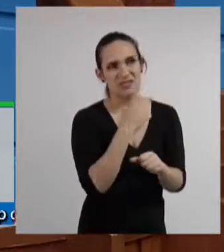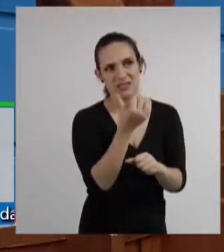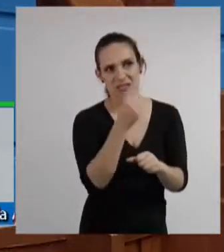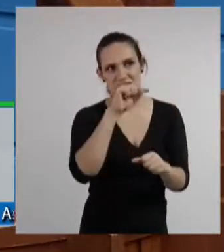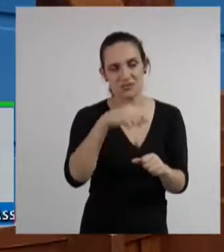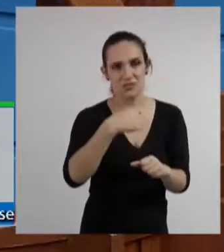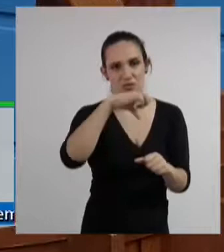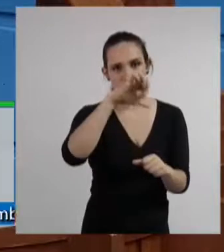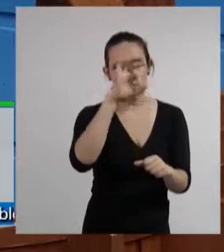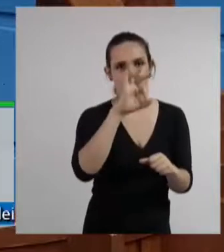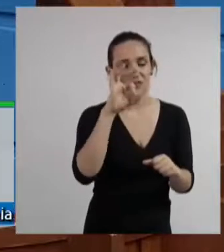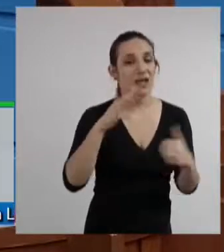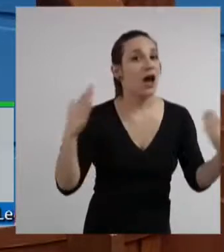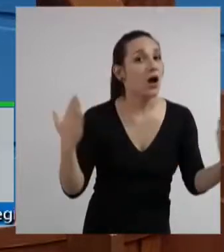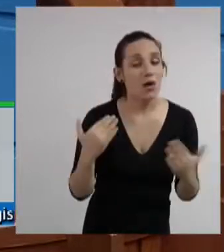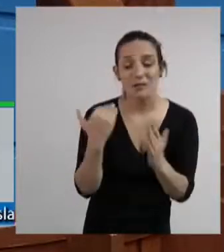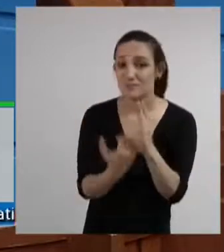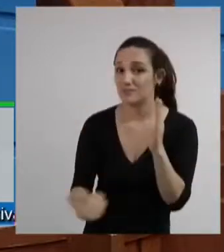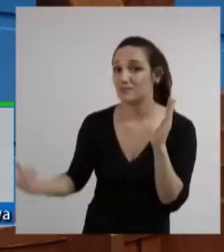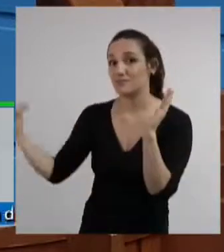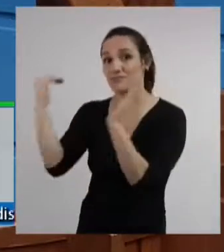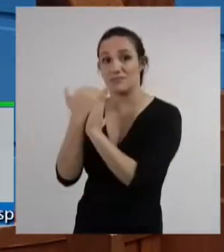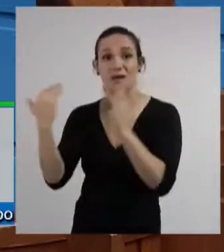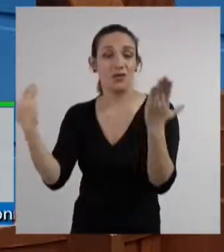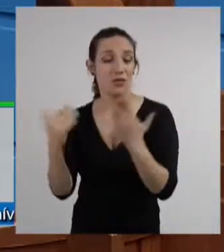6,9%, subiu para